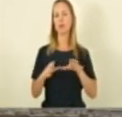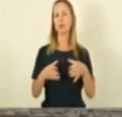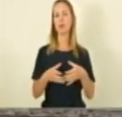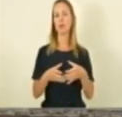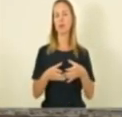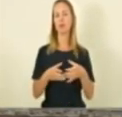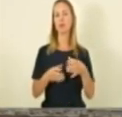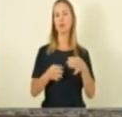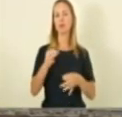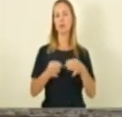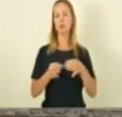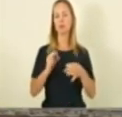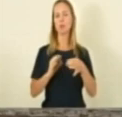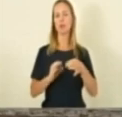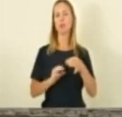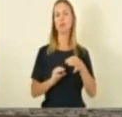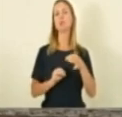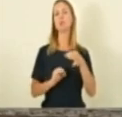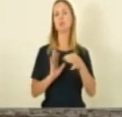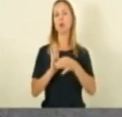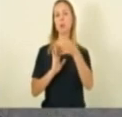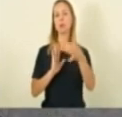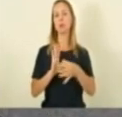para oferecer parecer oral matéria.